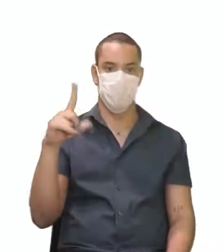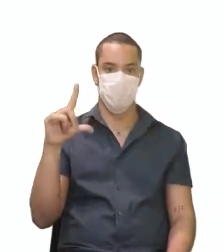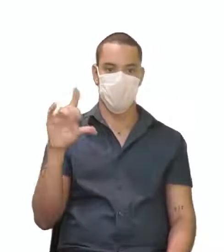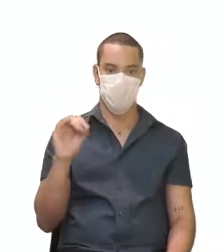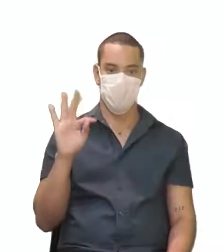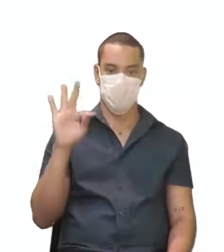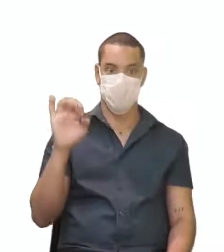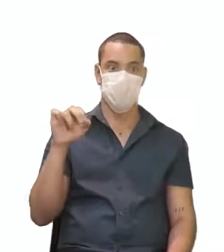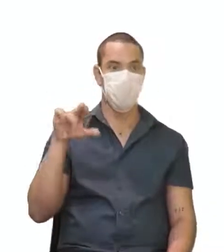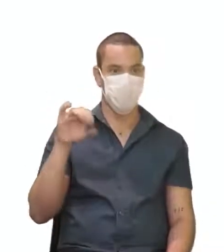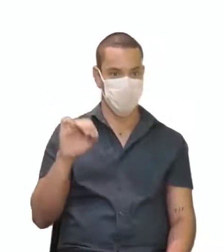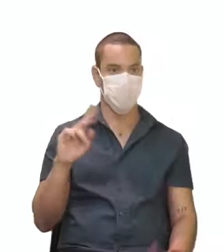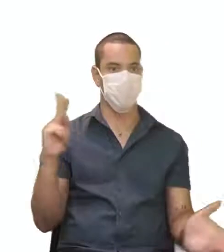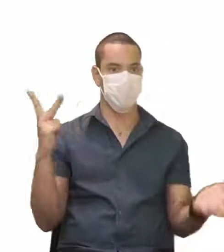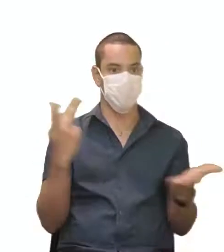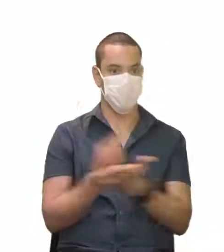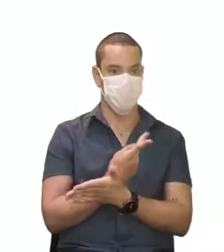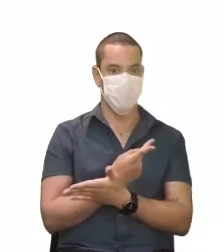bom?